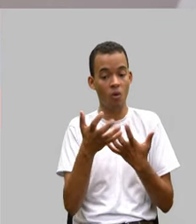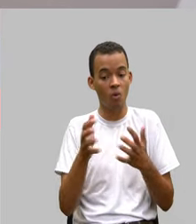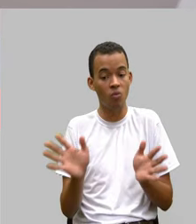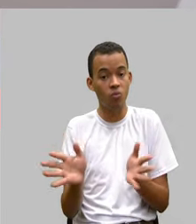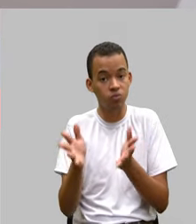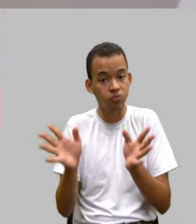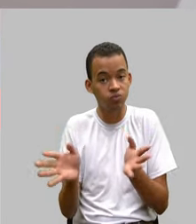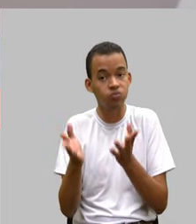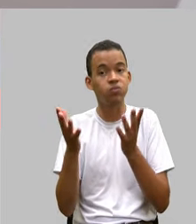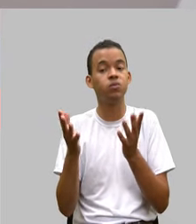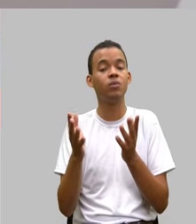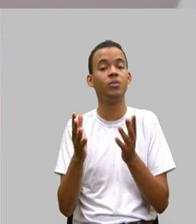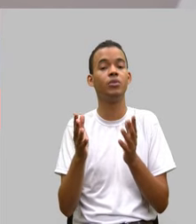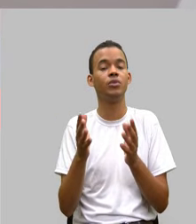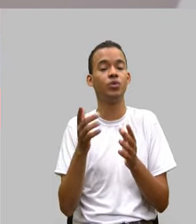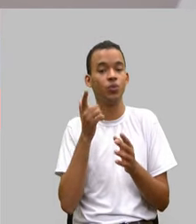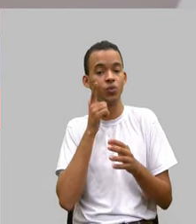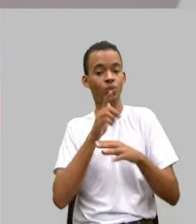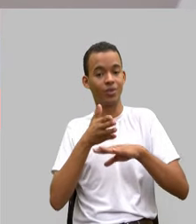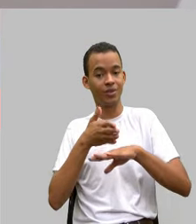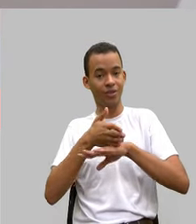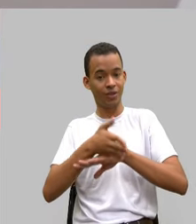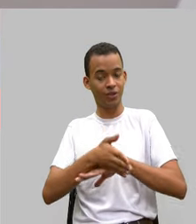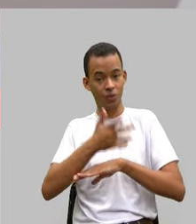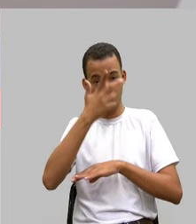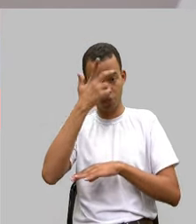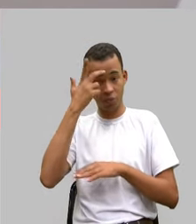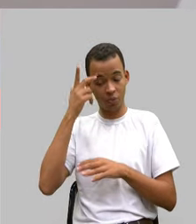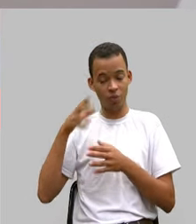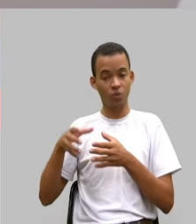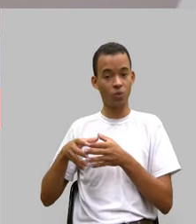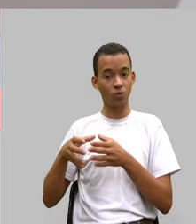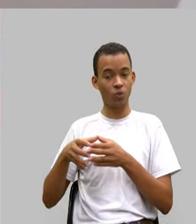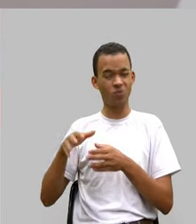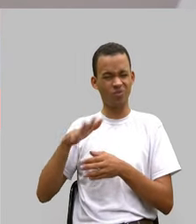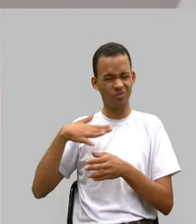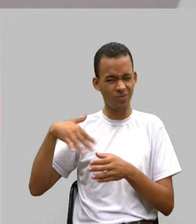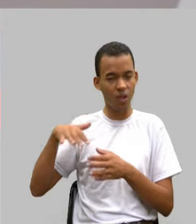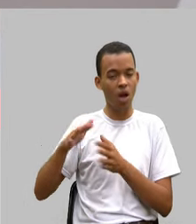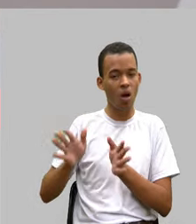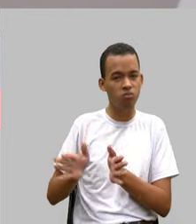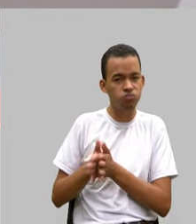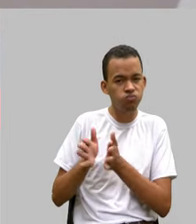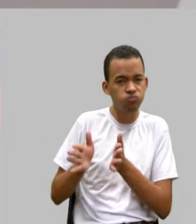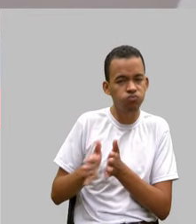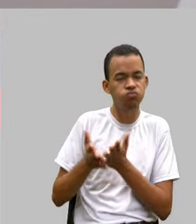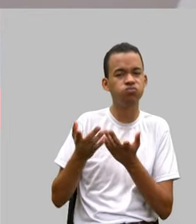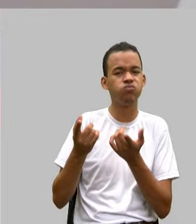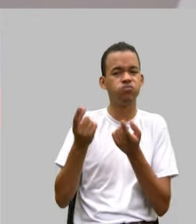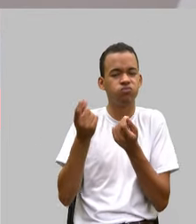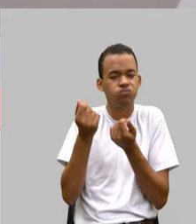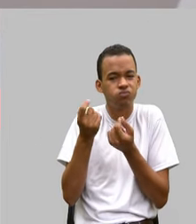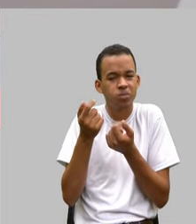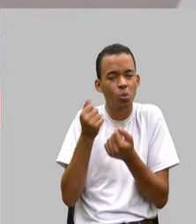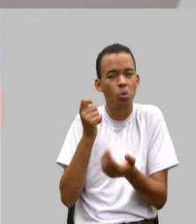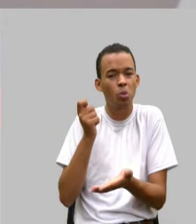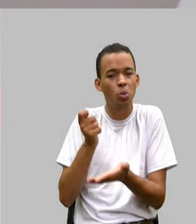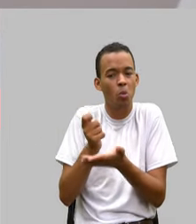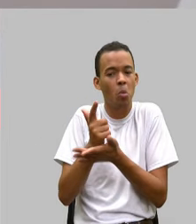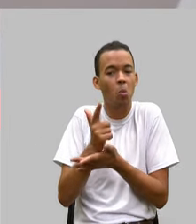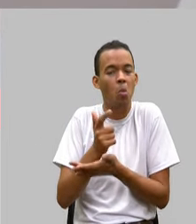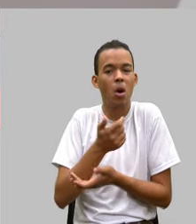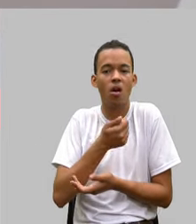acesso da cannabis para as pessoas e suficientes para as pessoas que não TM condição de arcar com o medicamento nas